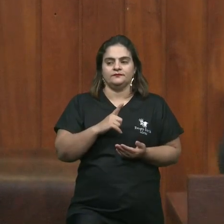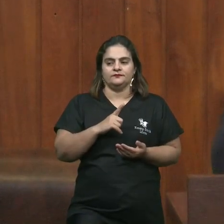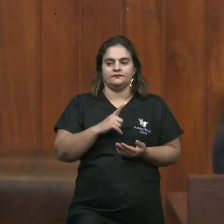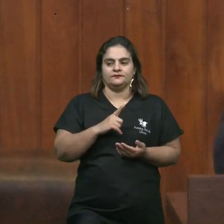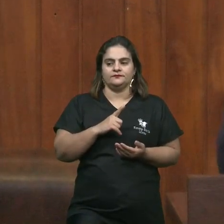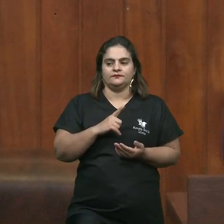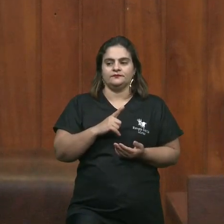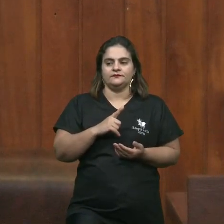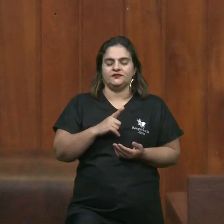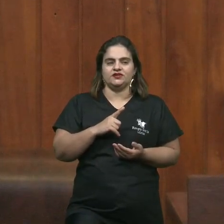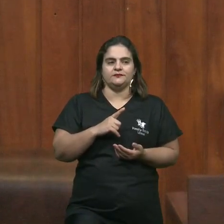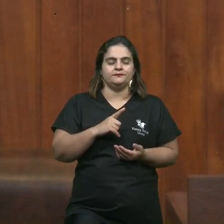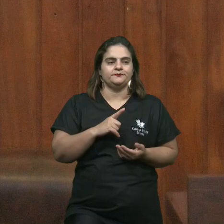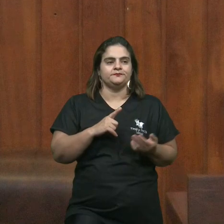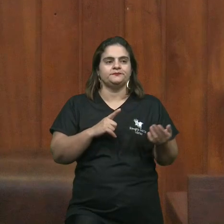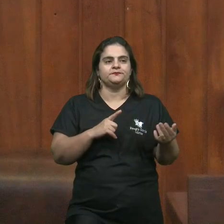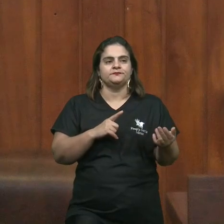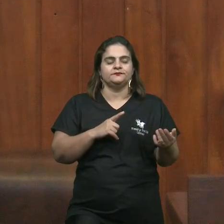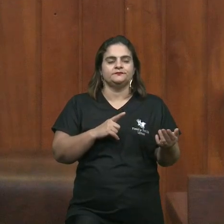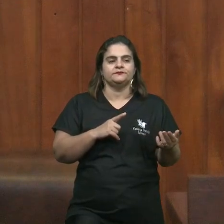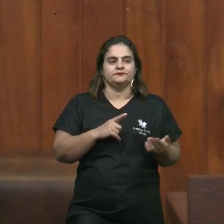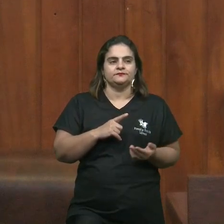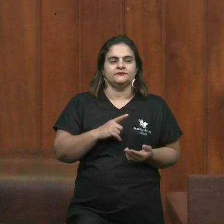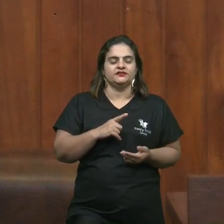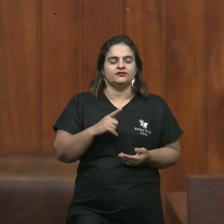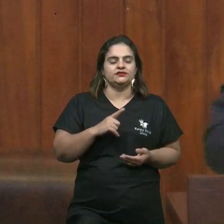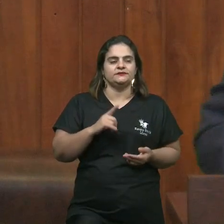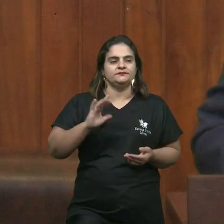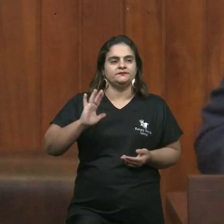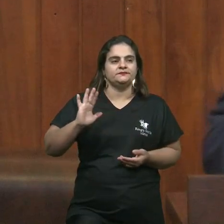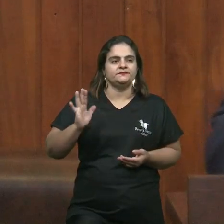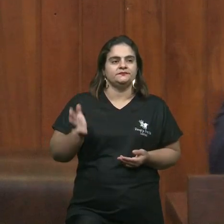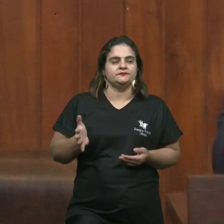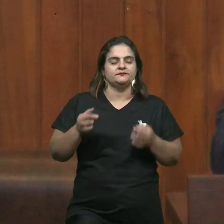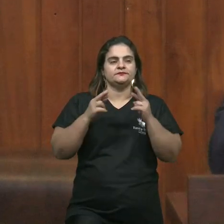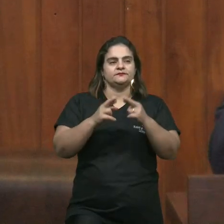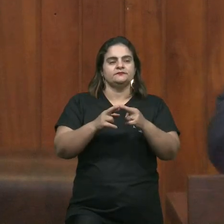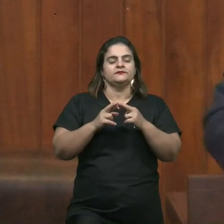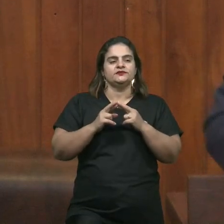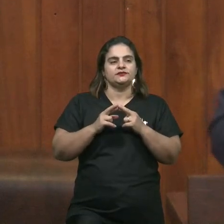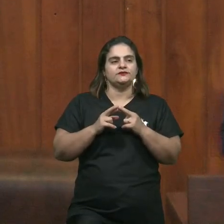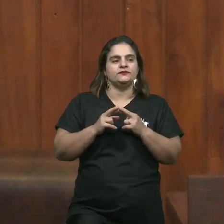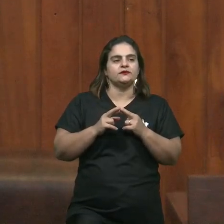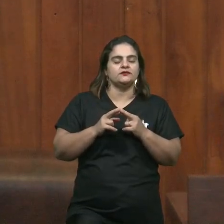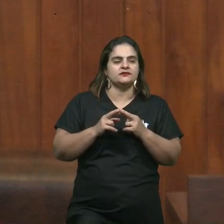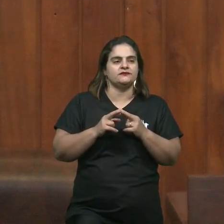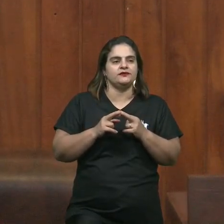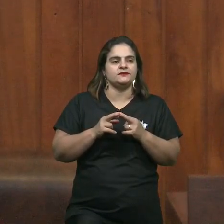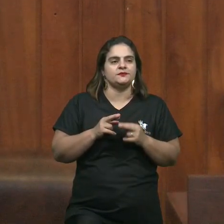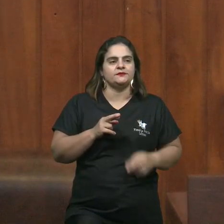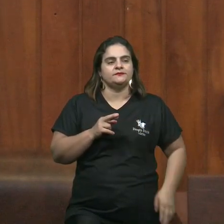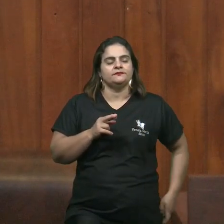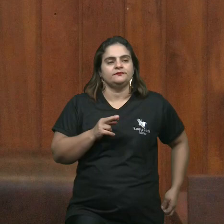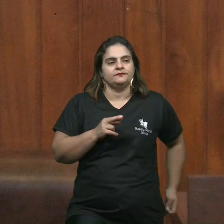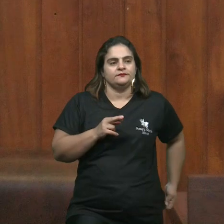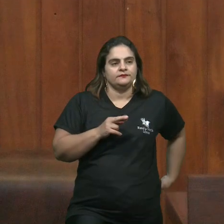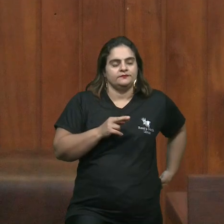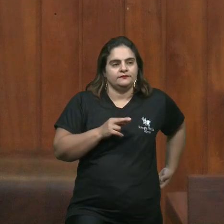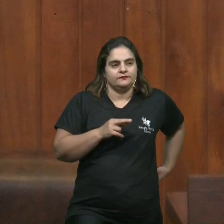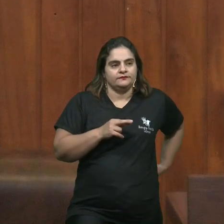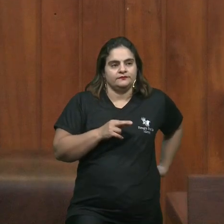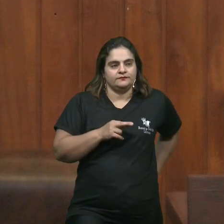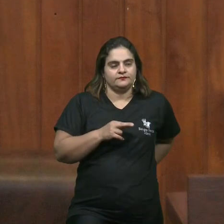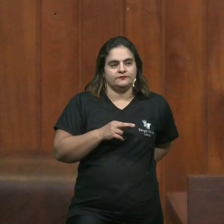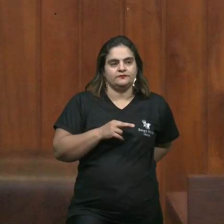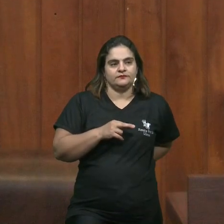professora Daniela, autora do requerimento, imprensa aqui presente e também funcionária